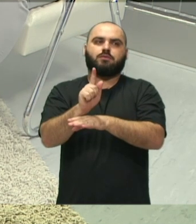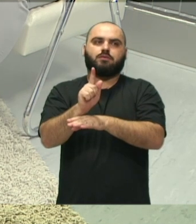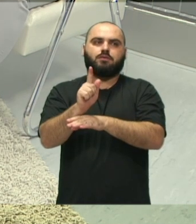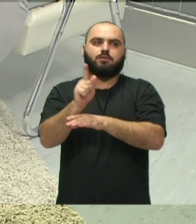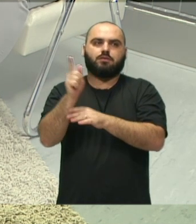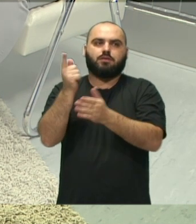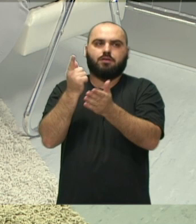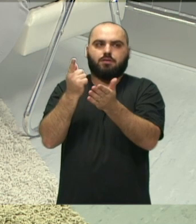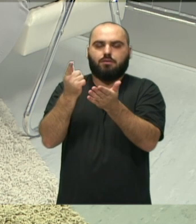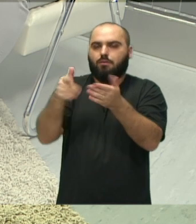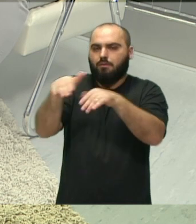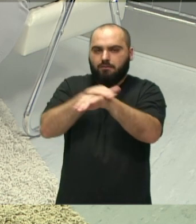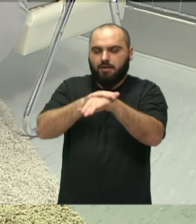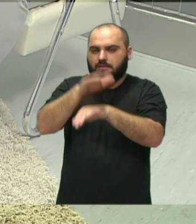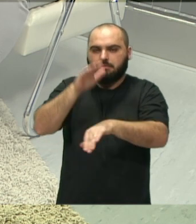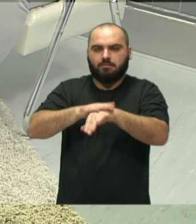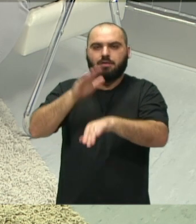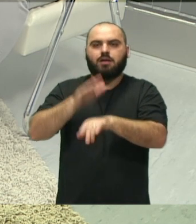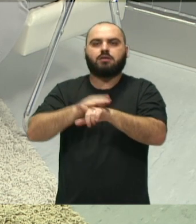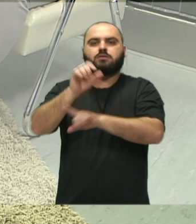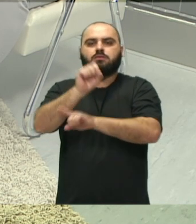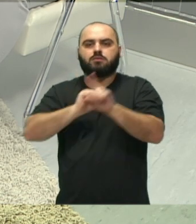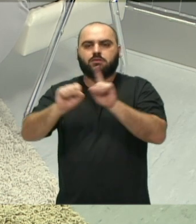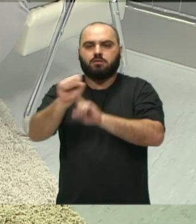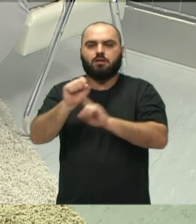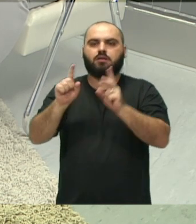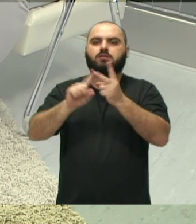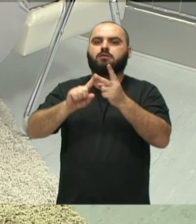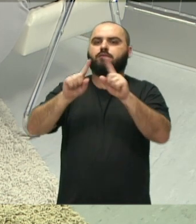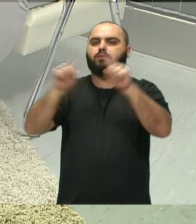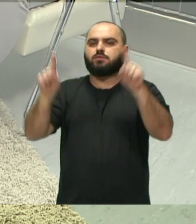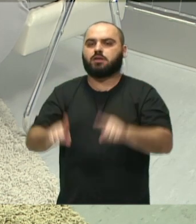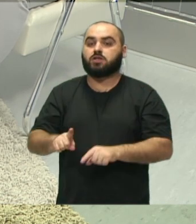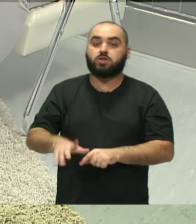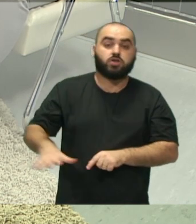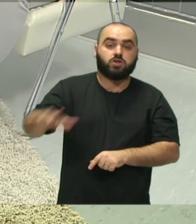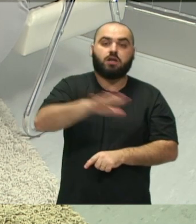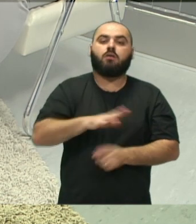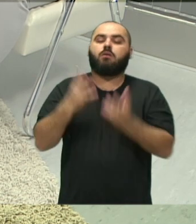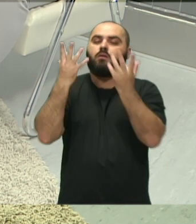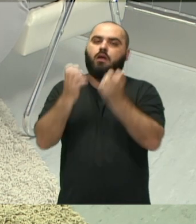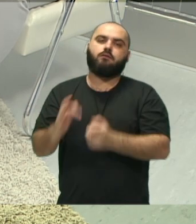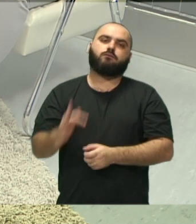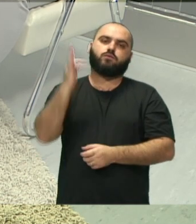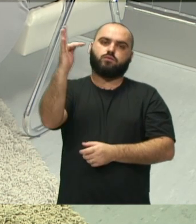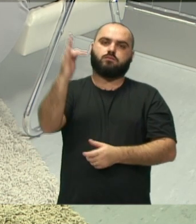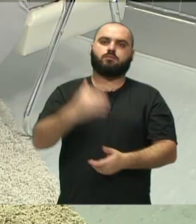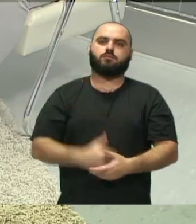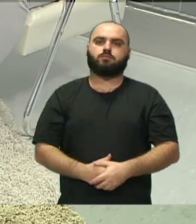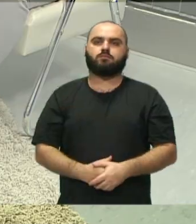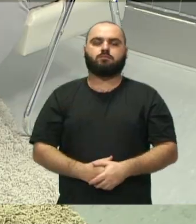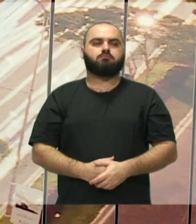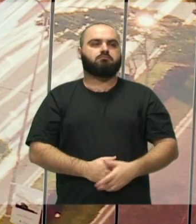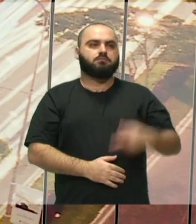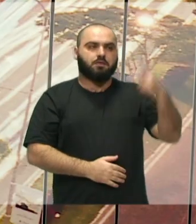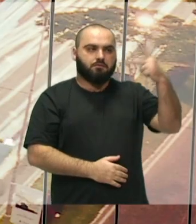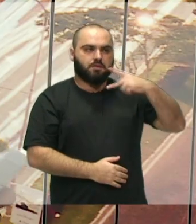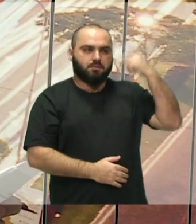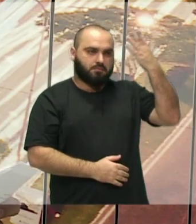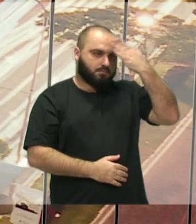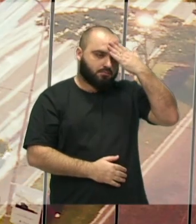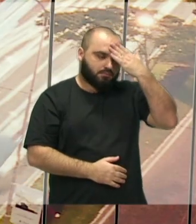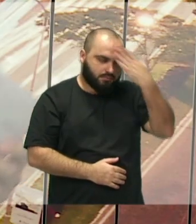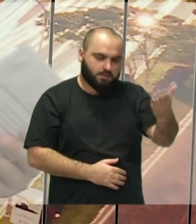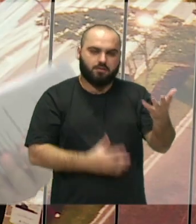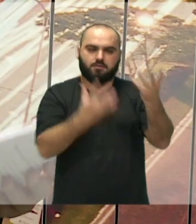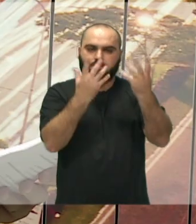mais e ouça o que a sociedade, servidores, todos em geral, querem para o seu futuro. Vereador, muito obrigado por